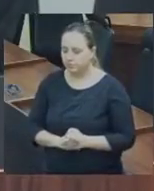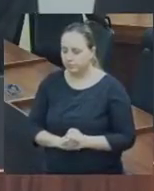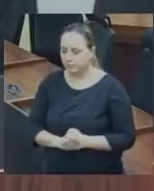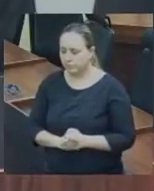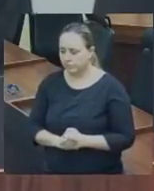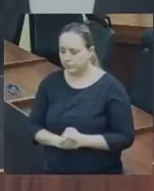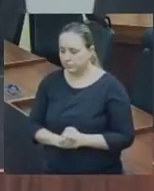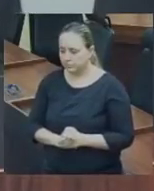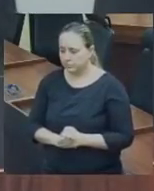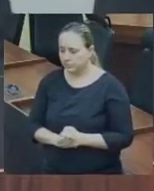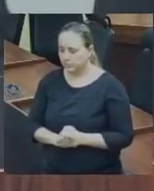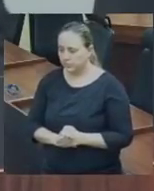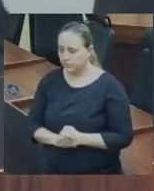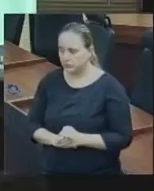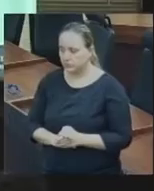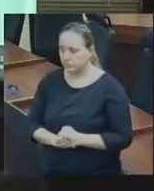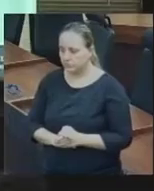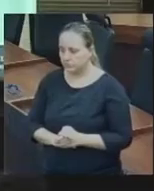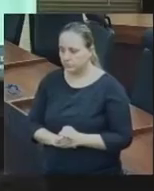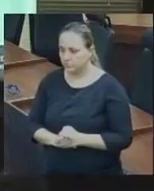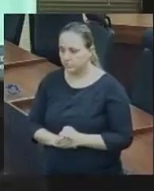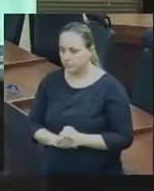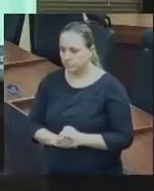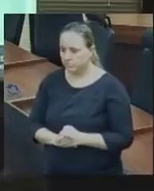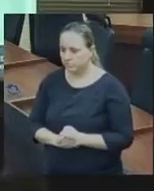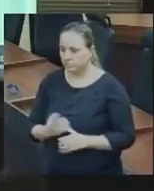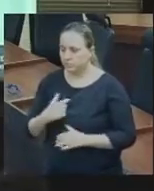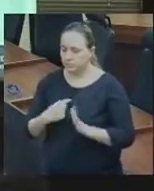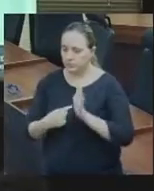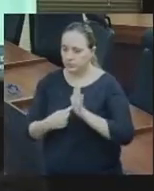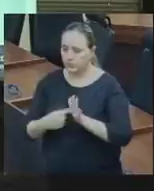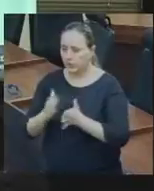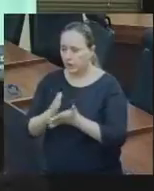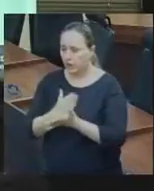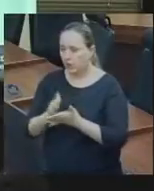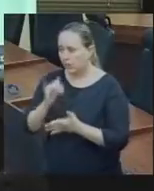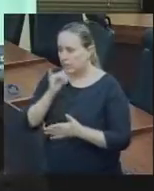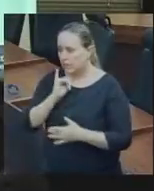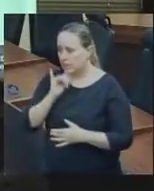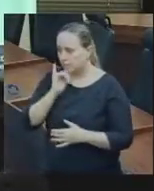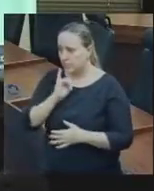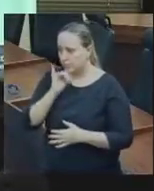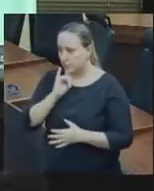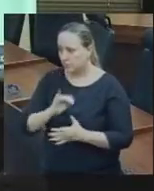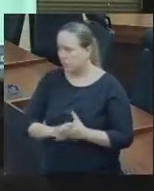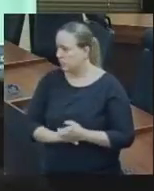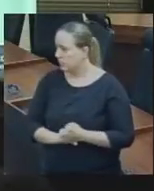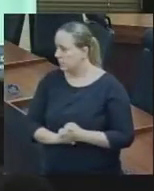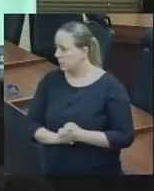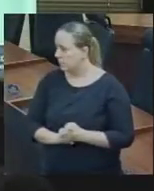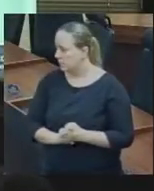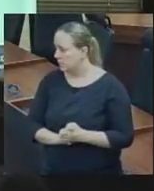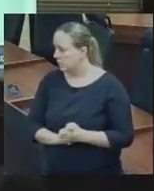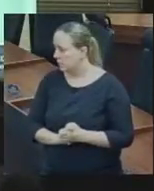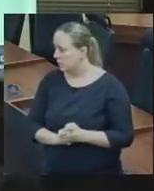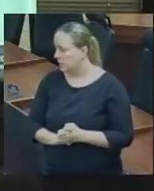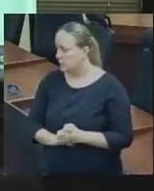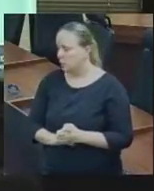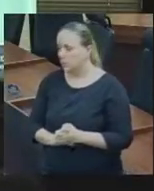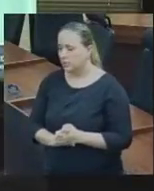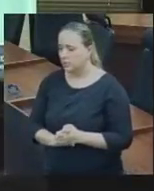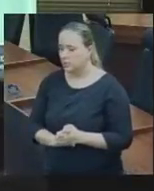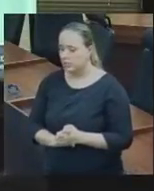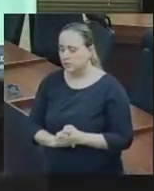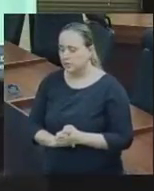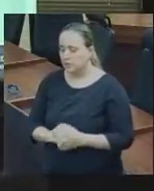eu trouxe alguns exemplos é pra vocês verem é